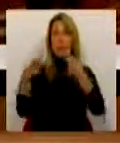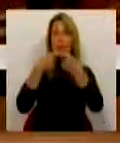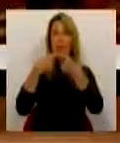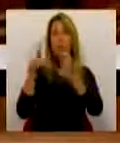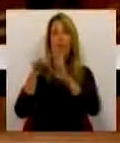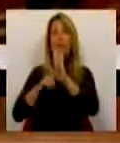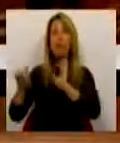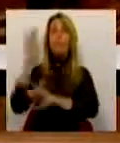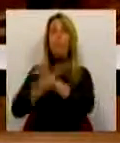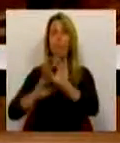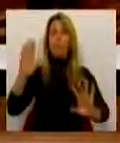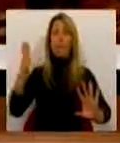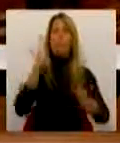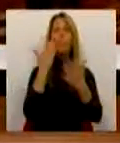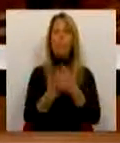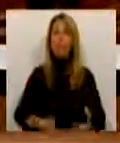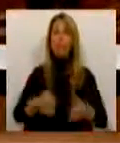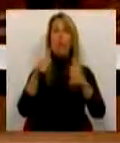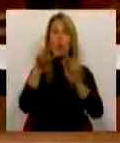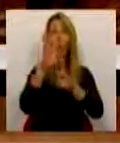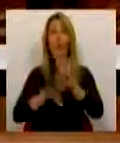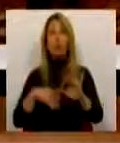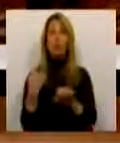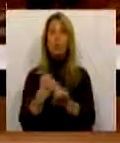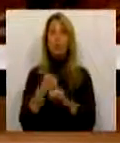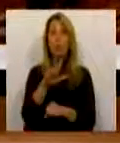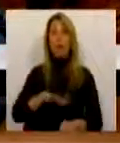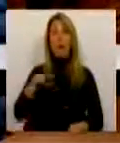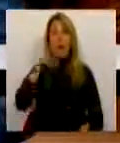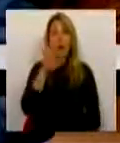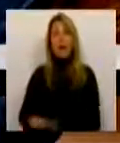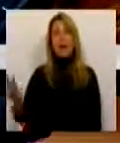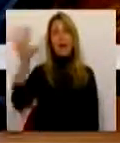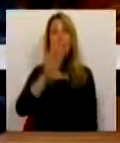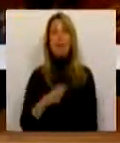acima de tudo proporciona também melhores condições aos trabalhadores em território nacional. Muito obrigado.